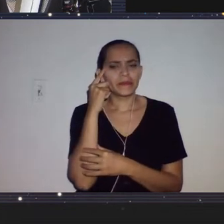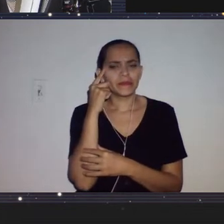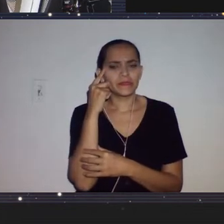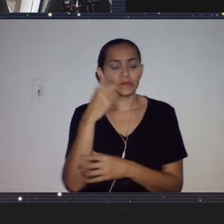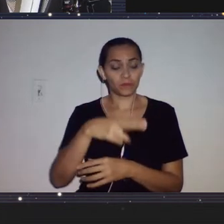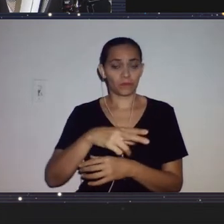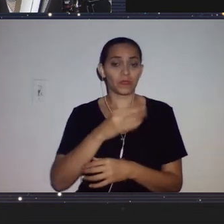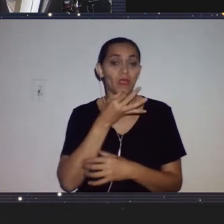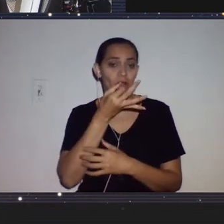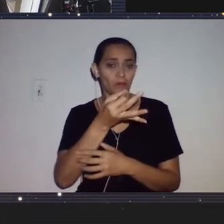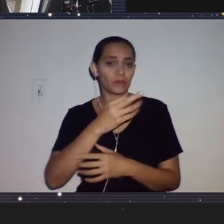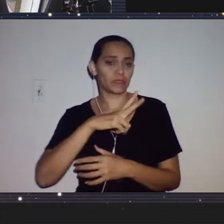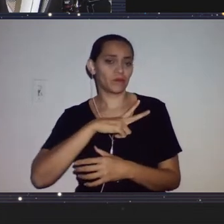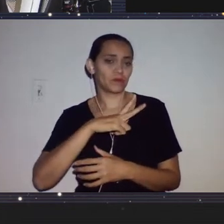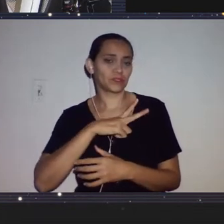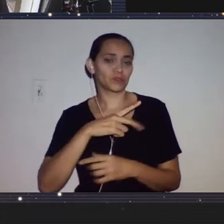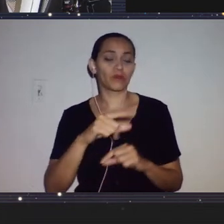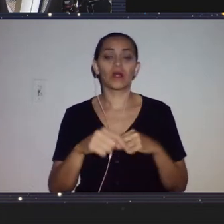têm